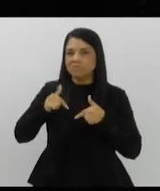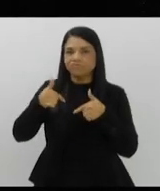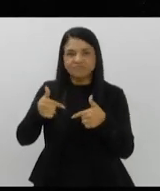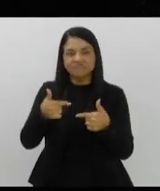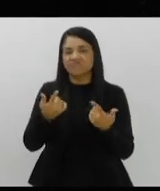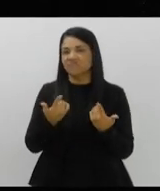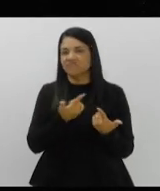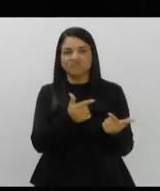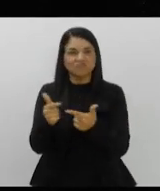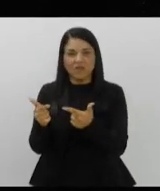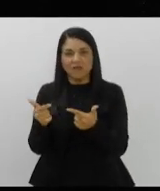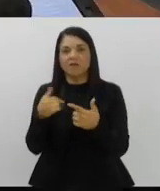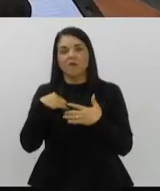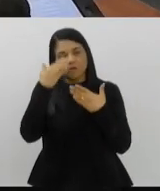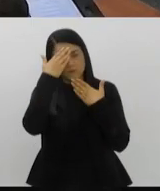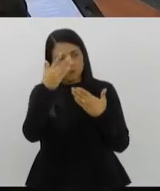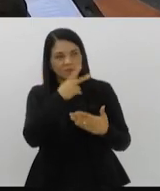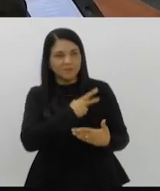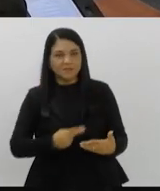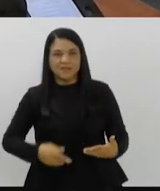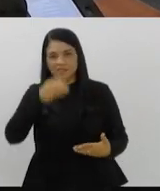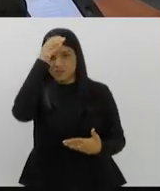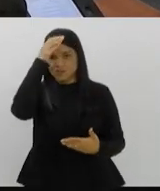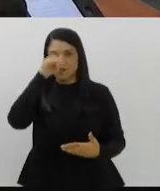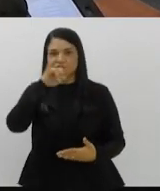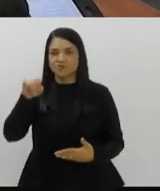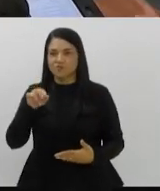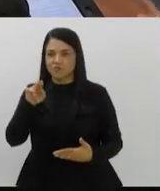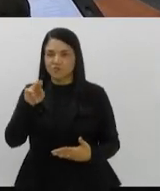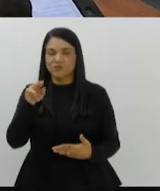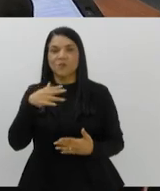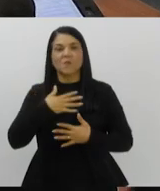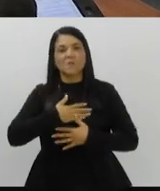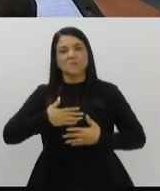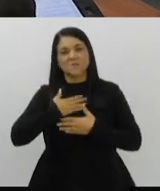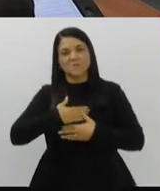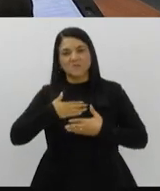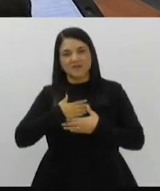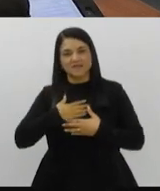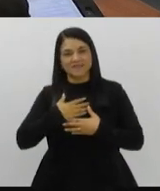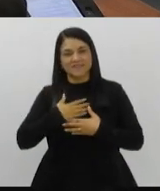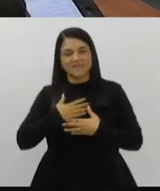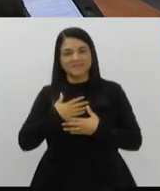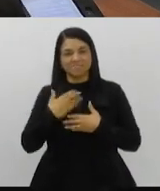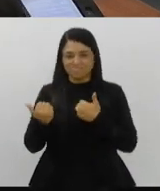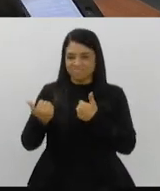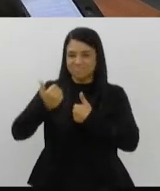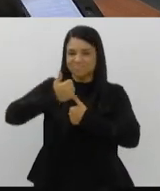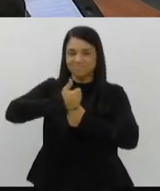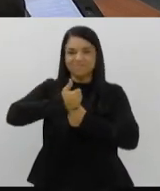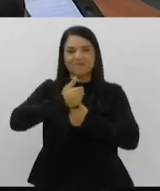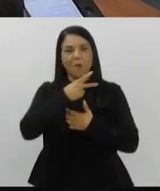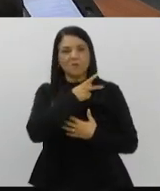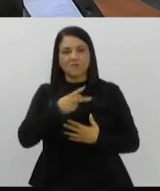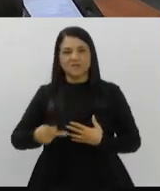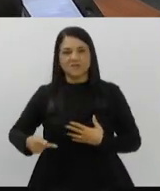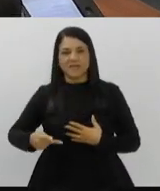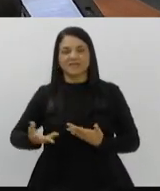contrário. Obrigado, presidenta. Tia Ju, um obrigada. Prazer vê-la aqui mais uma vez comandando esse povo